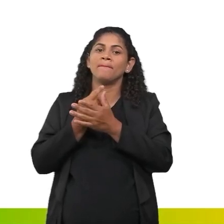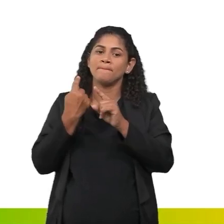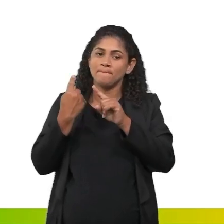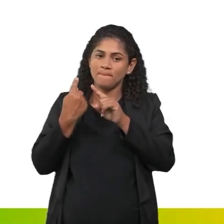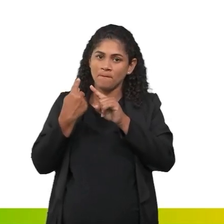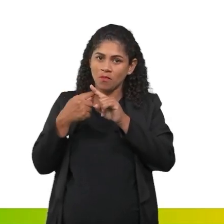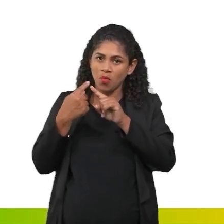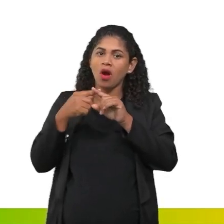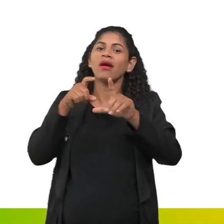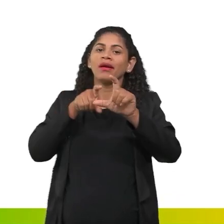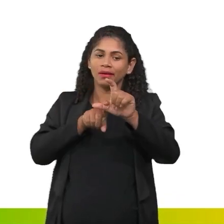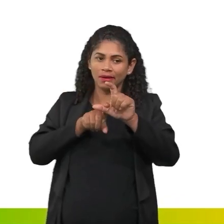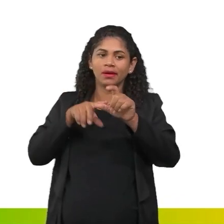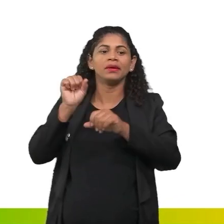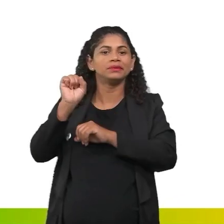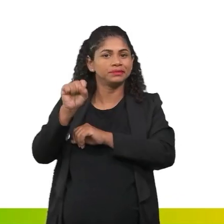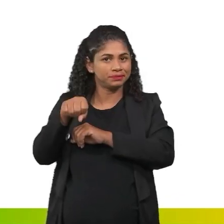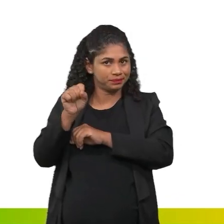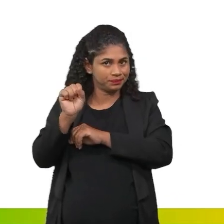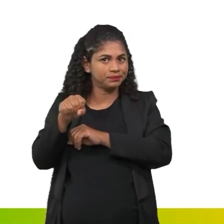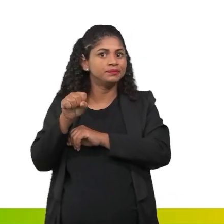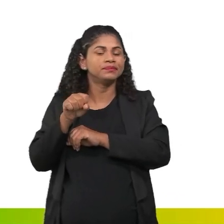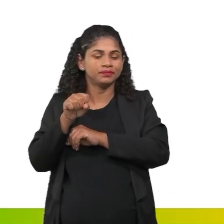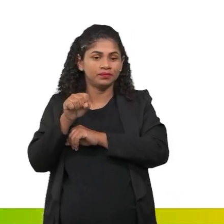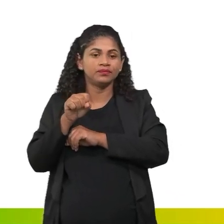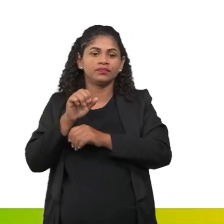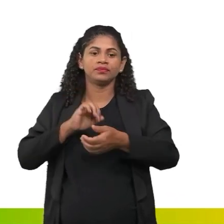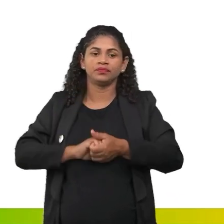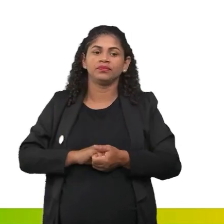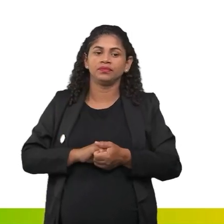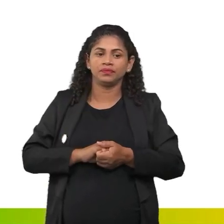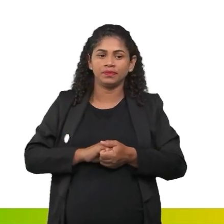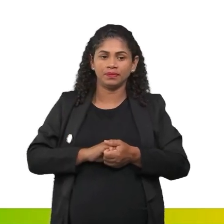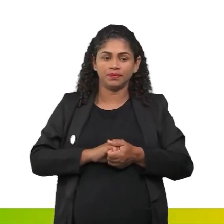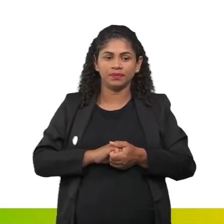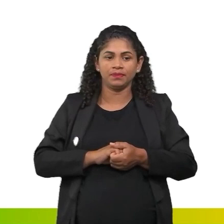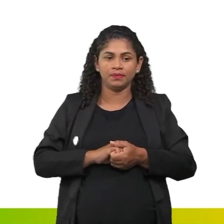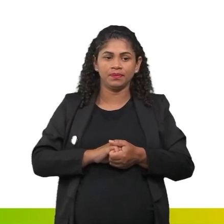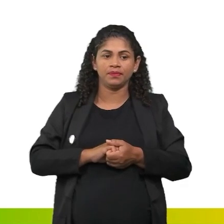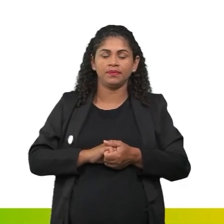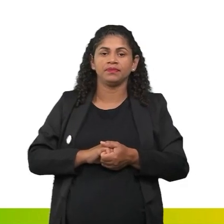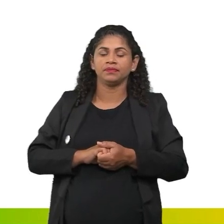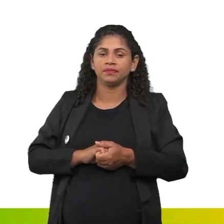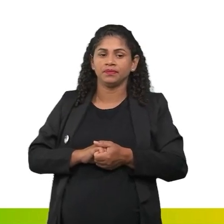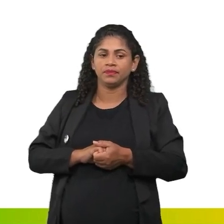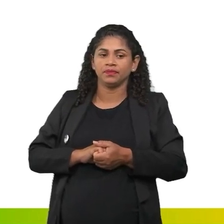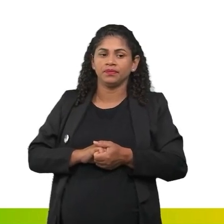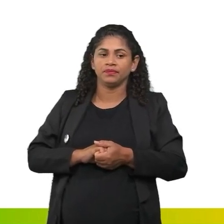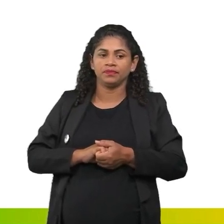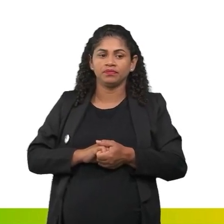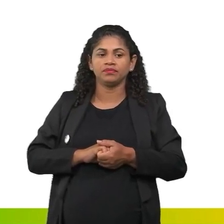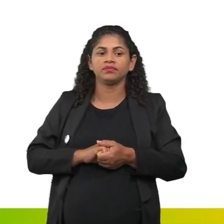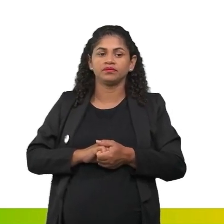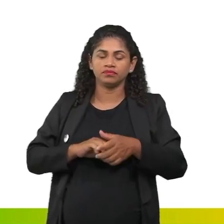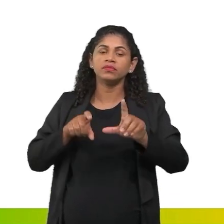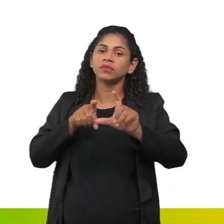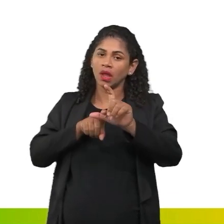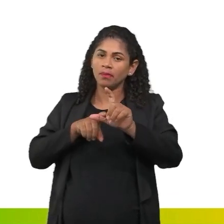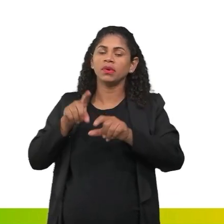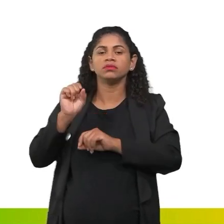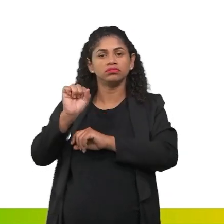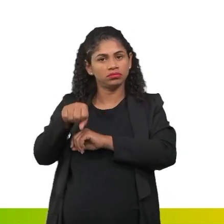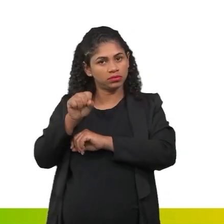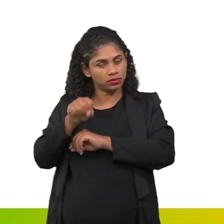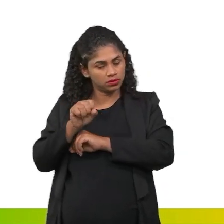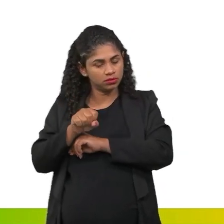ocorrendo apenas por ação de enzimas sintéticas adicionadas aos alimentos. Então, aqui, ó, depende ali das bactérias,